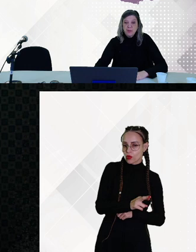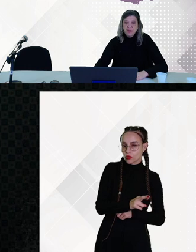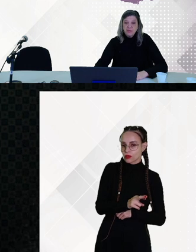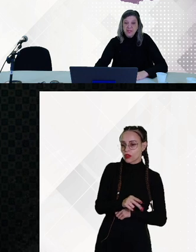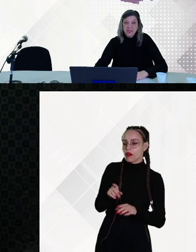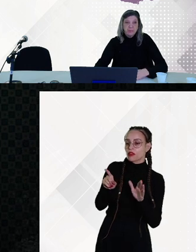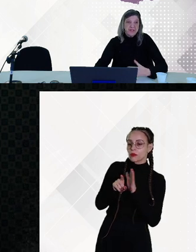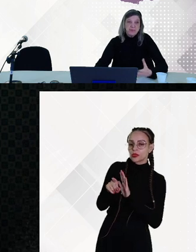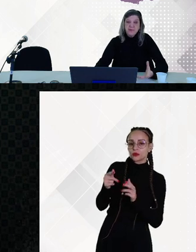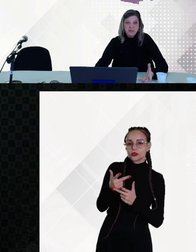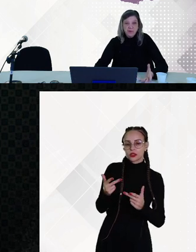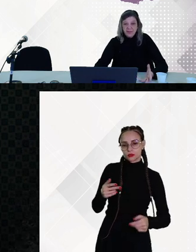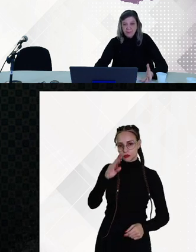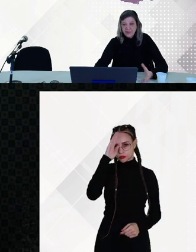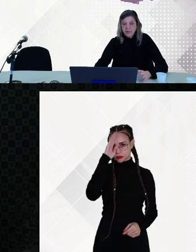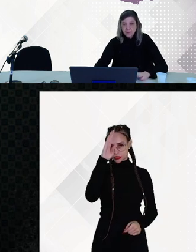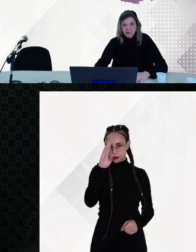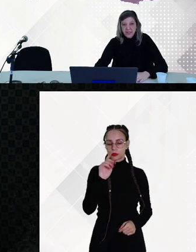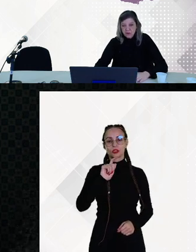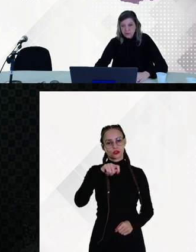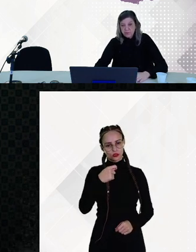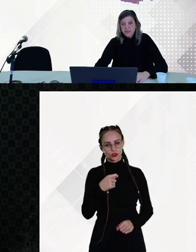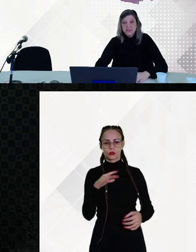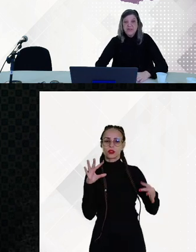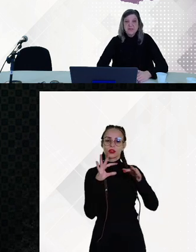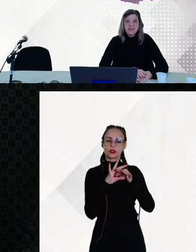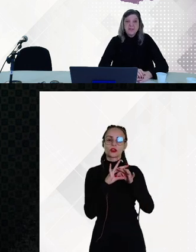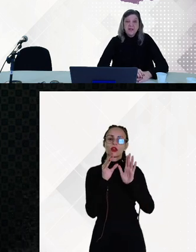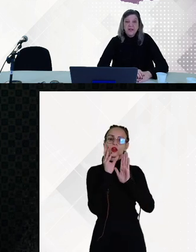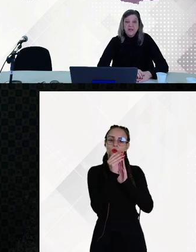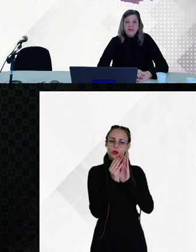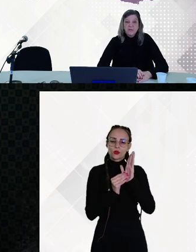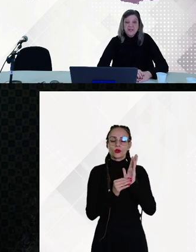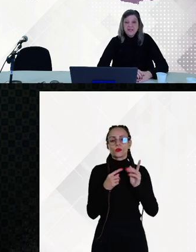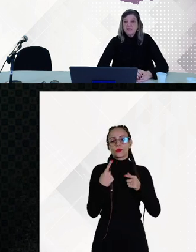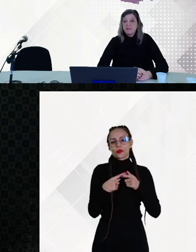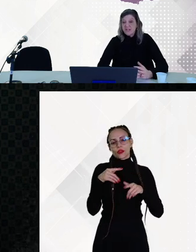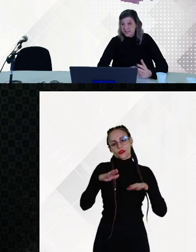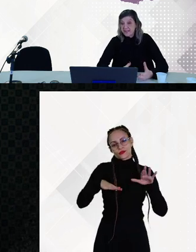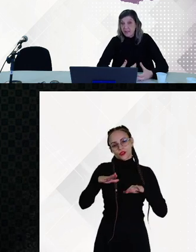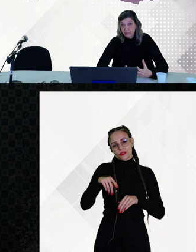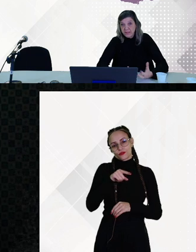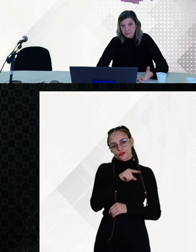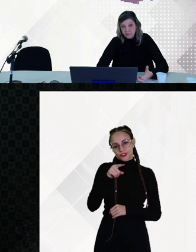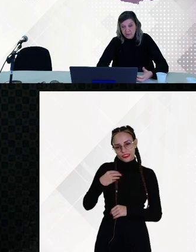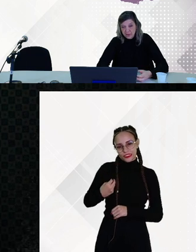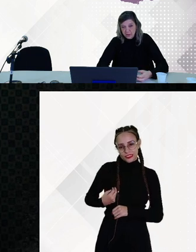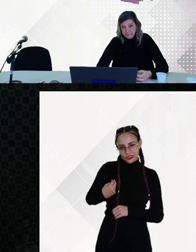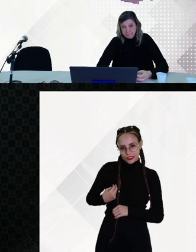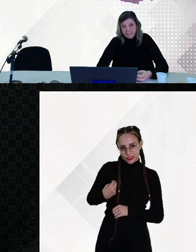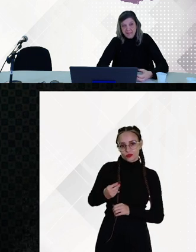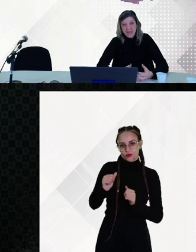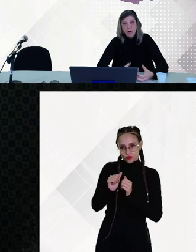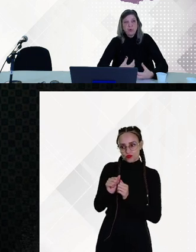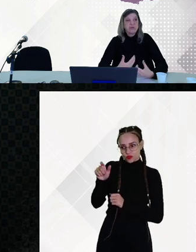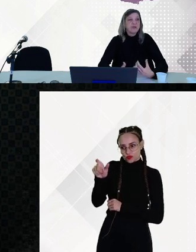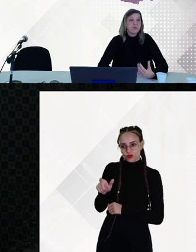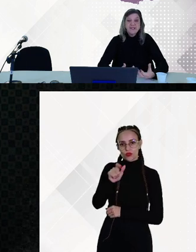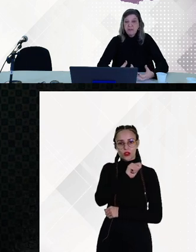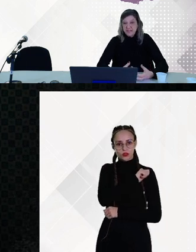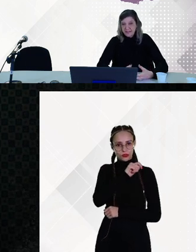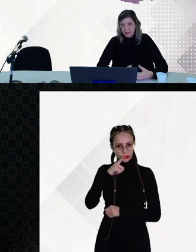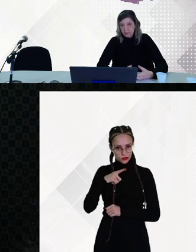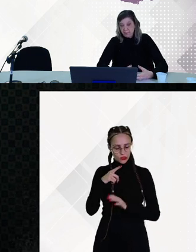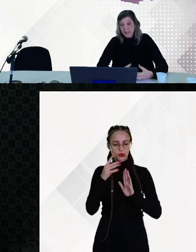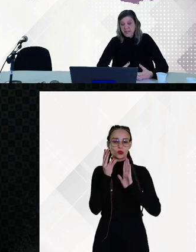que a gente está perguntando, principalmente voltada a conteúdo, né, gente? Porque muitas vezes vocês estão ali com o estudante, né? Há um conteúdo